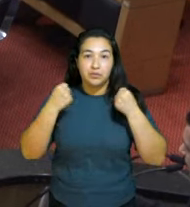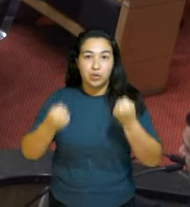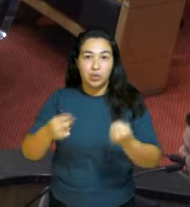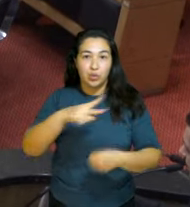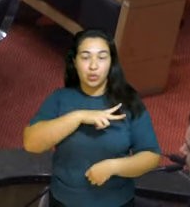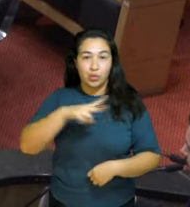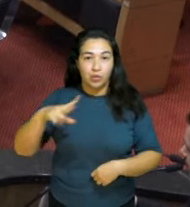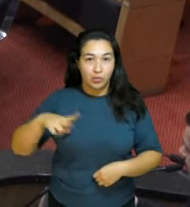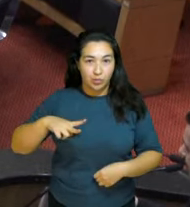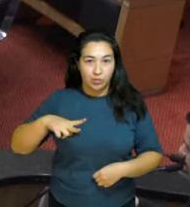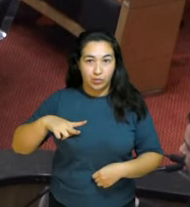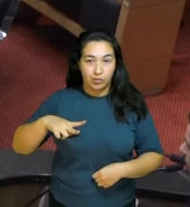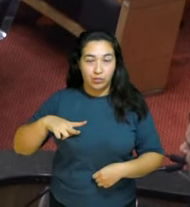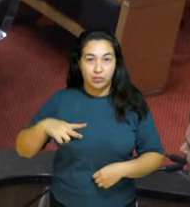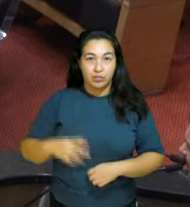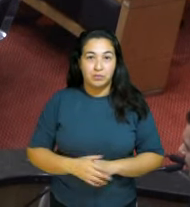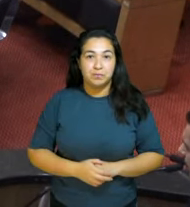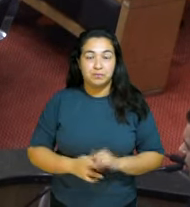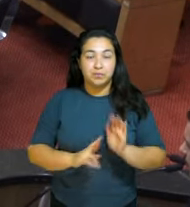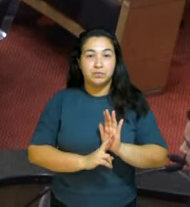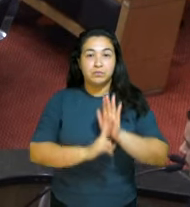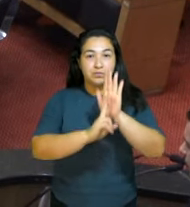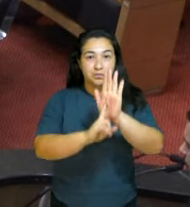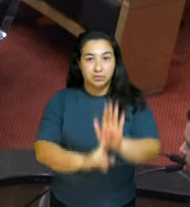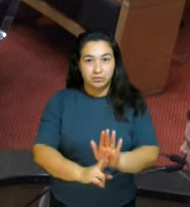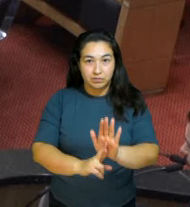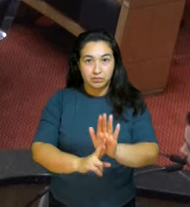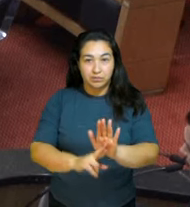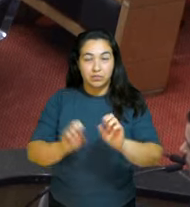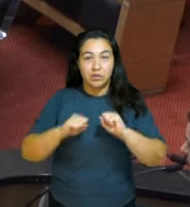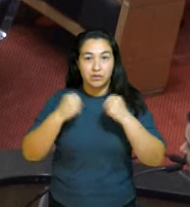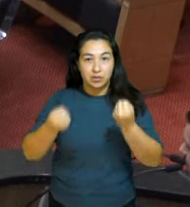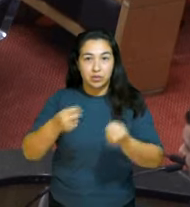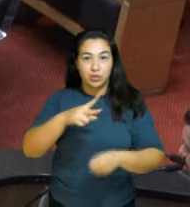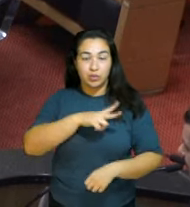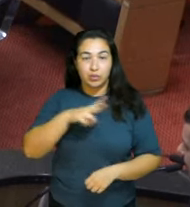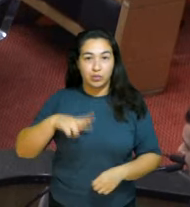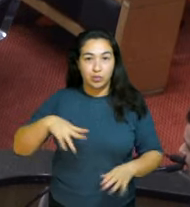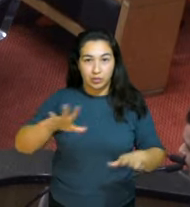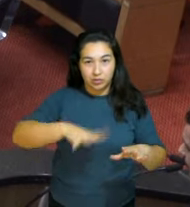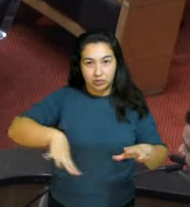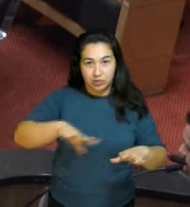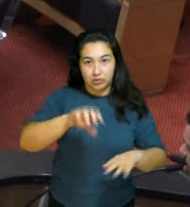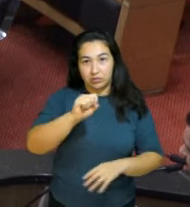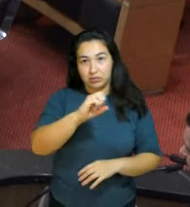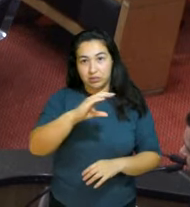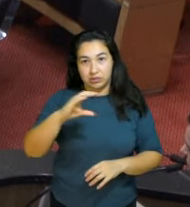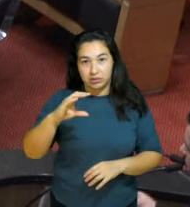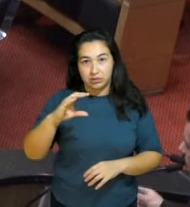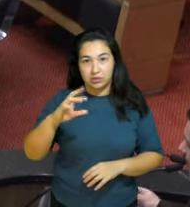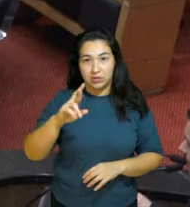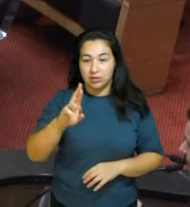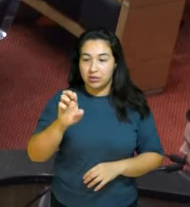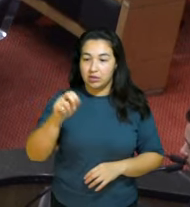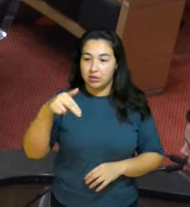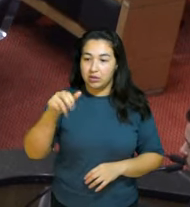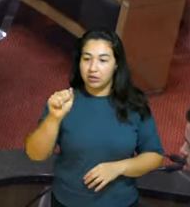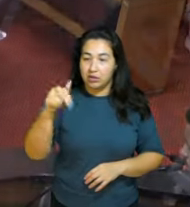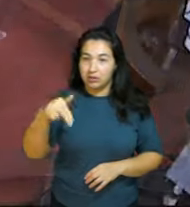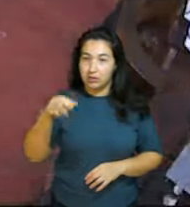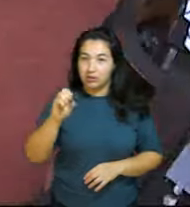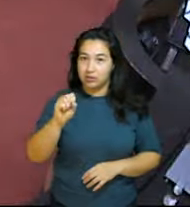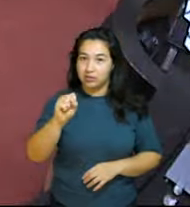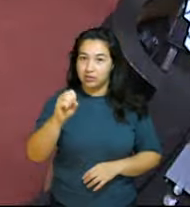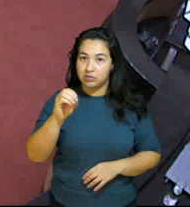Gimenez Faria, neste ato representando o defensor público geral do Estado de Santa Catarina, Renan Soares de